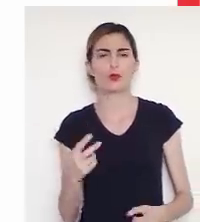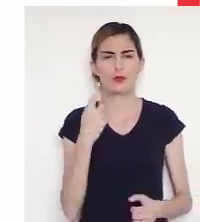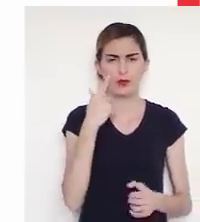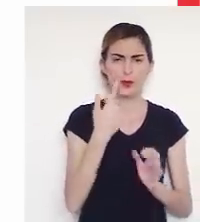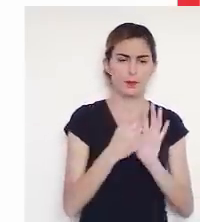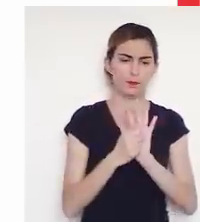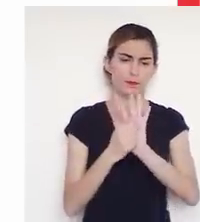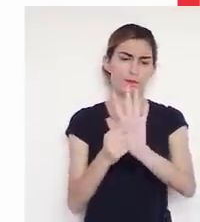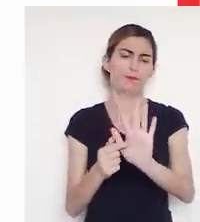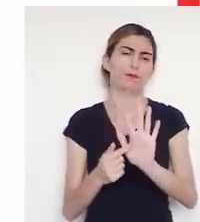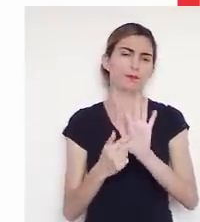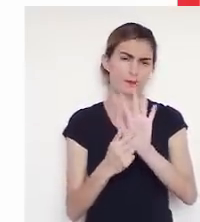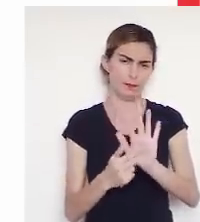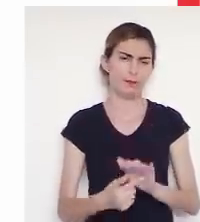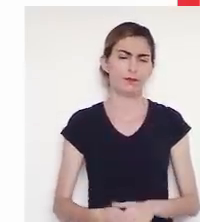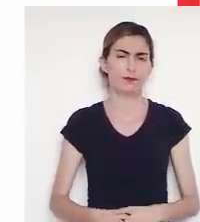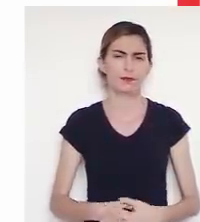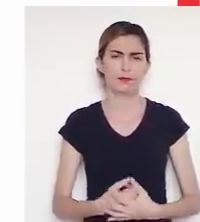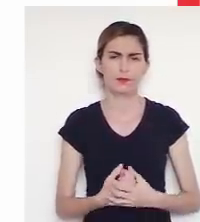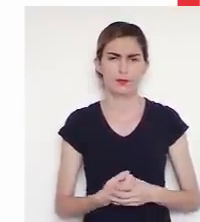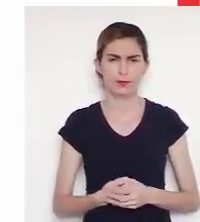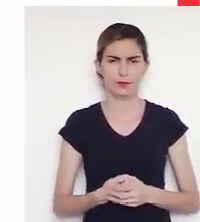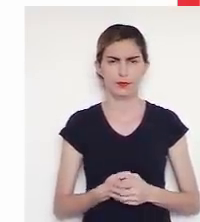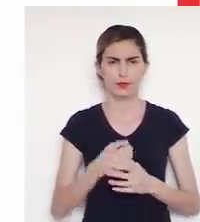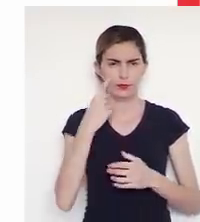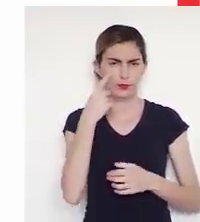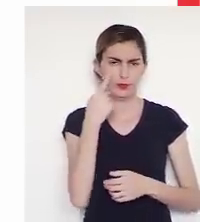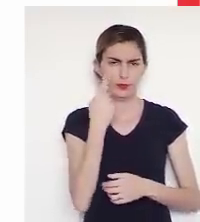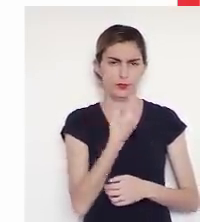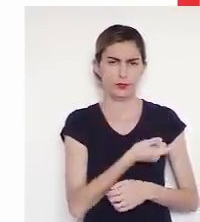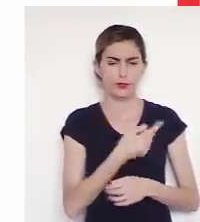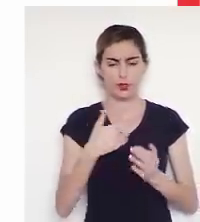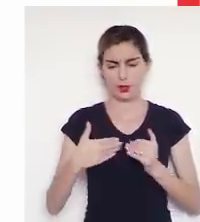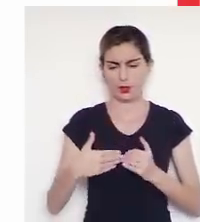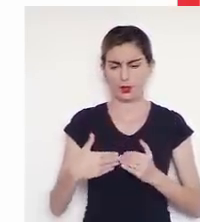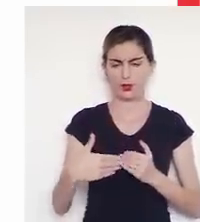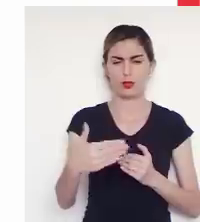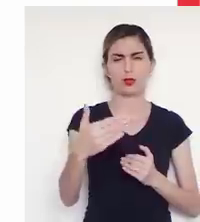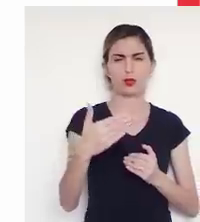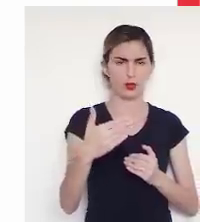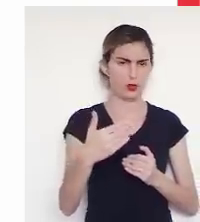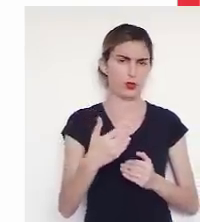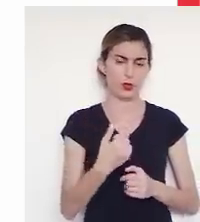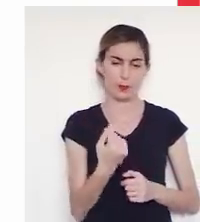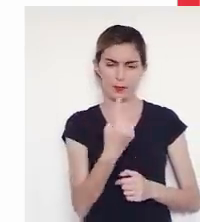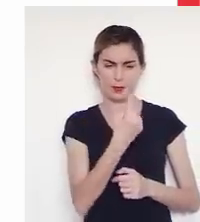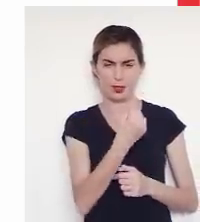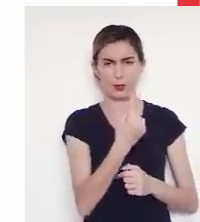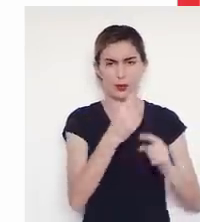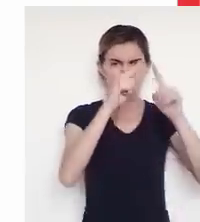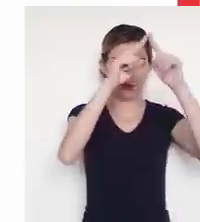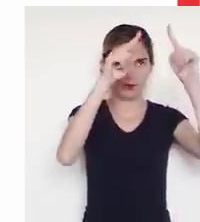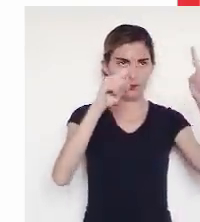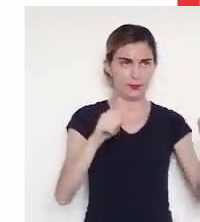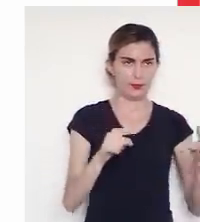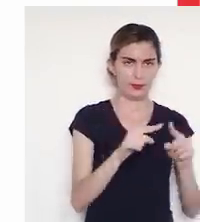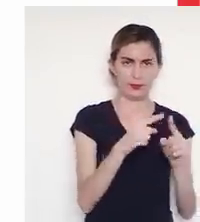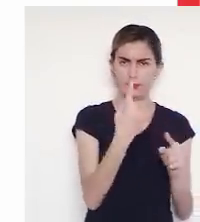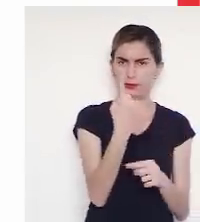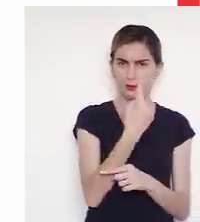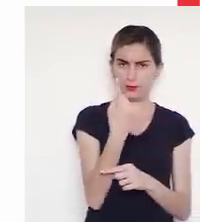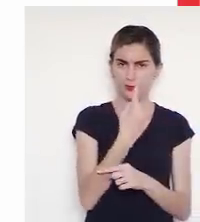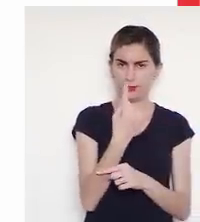aparece aí na sua telinha. Veja, a partir do primeiro triângulo,